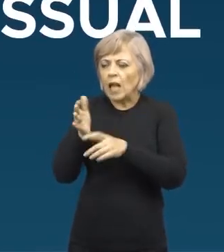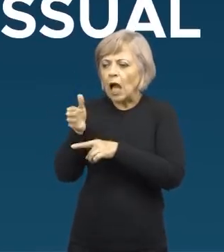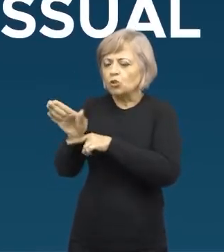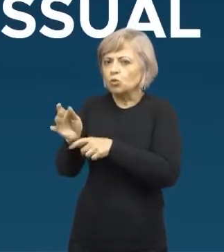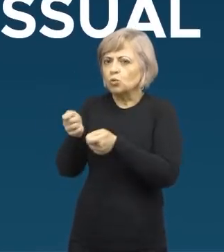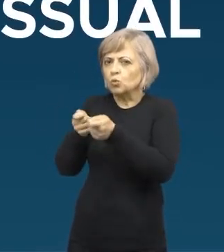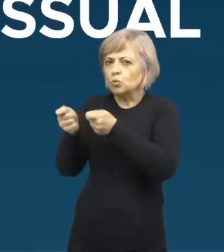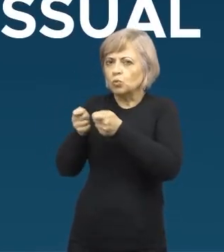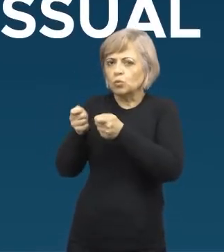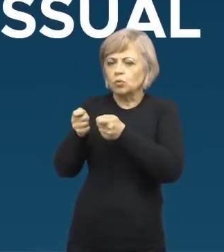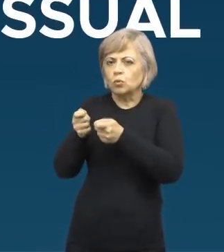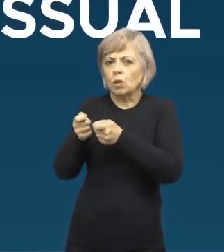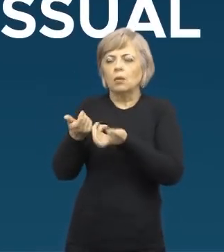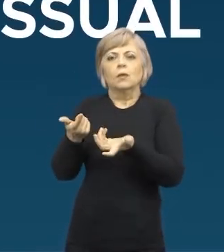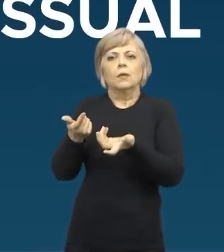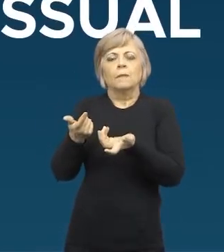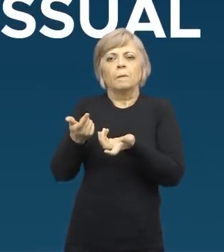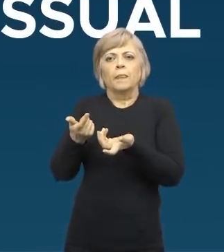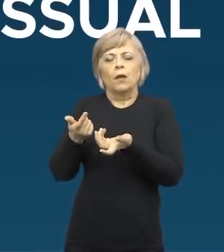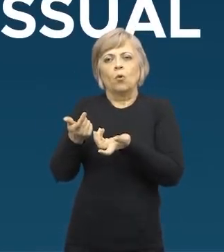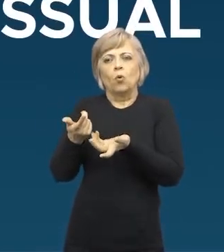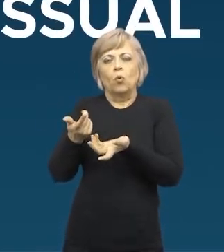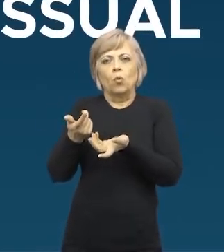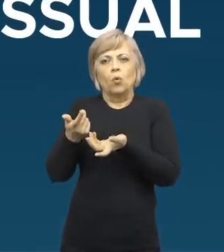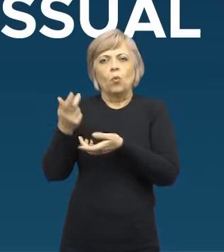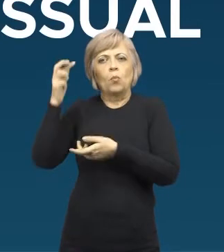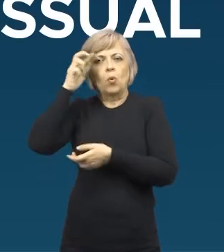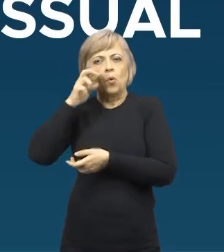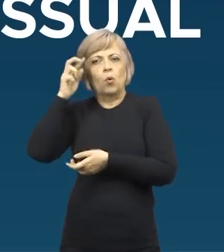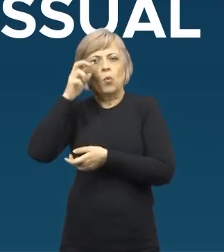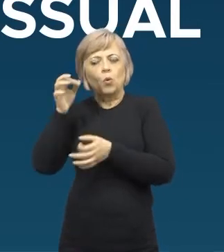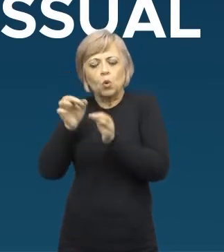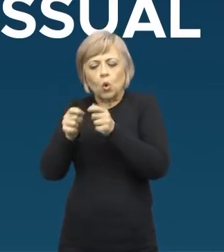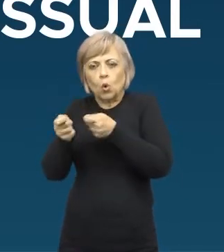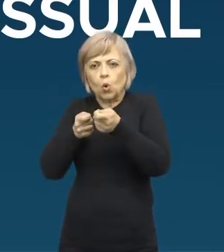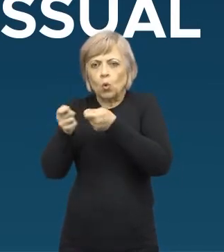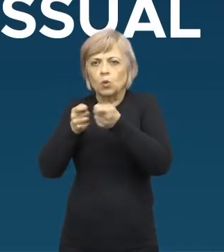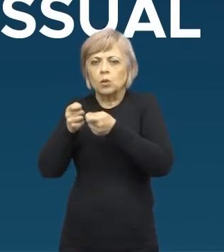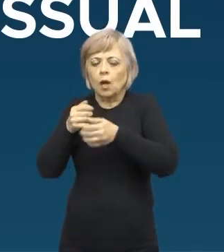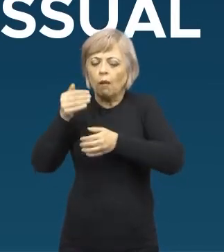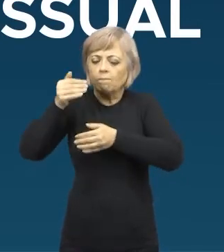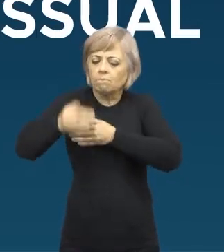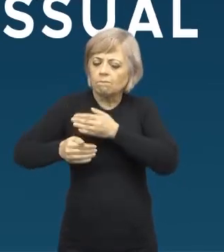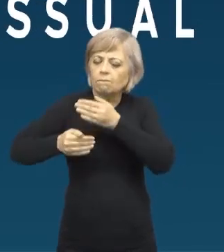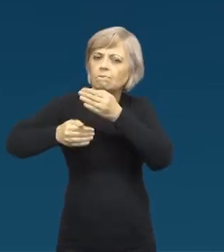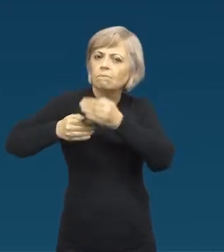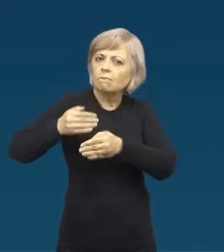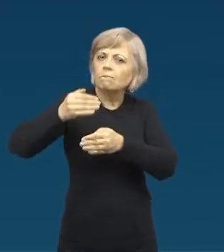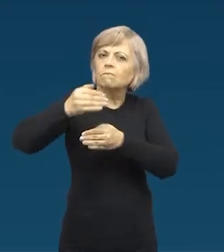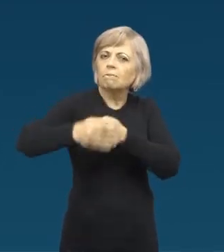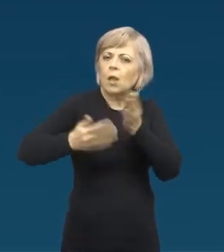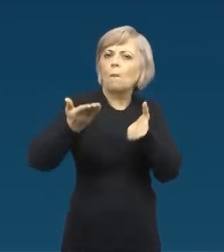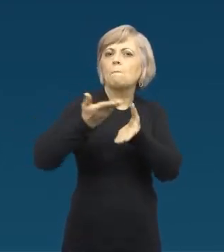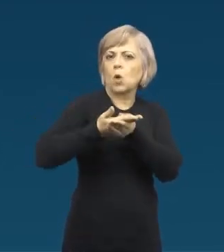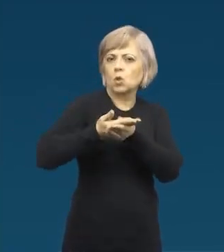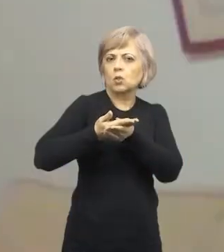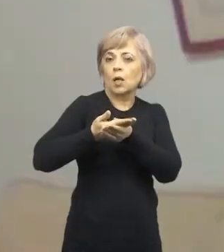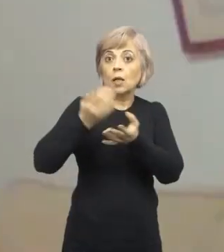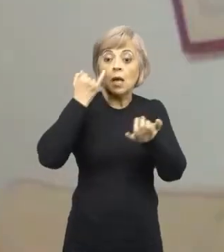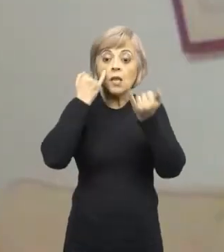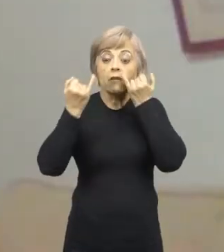controlar prazos, ajuda a controlar o andamento processual, informa